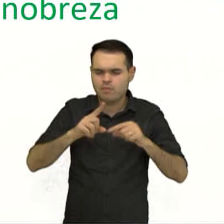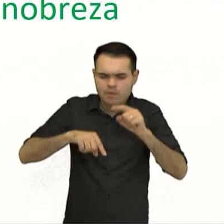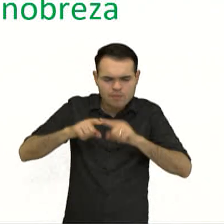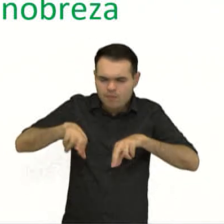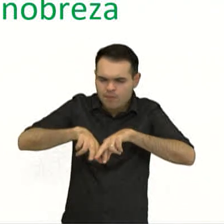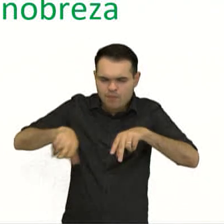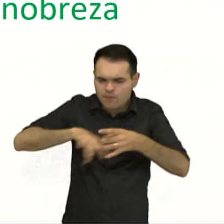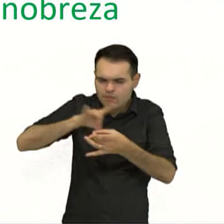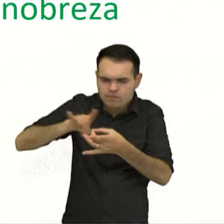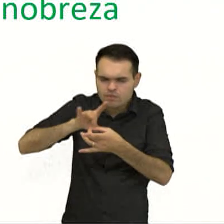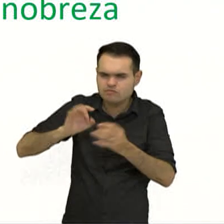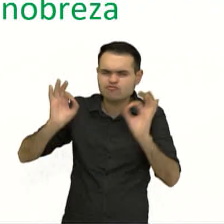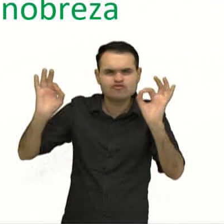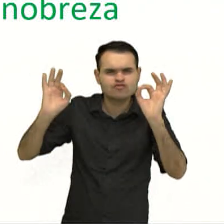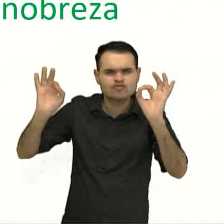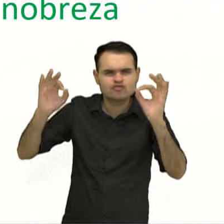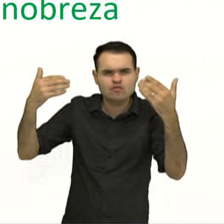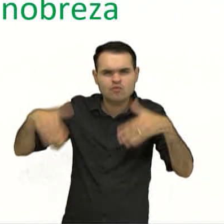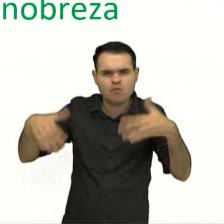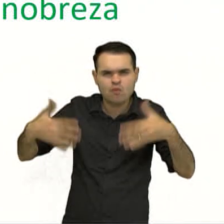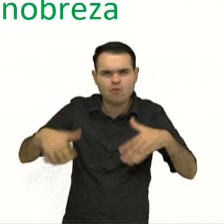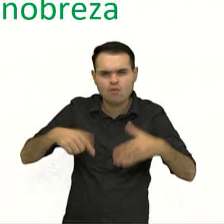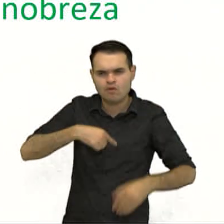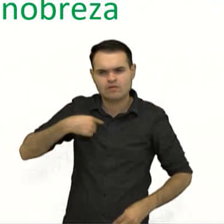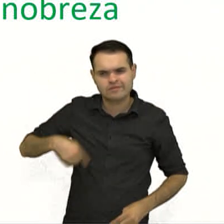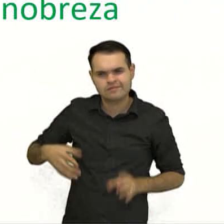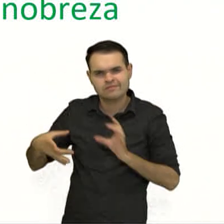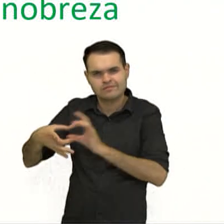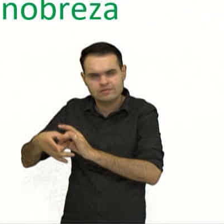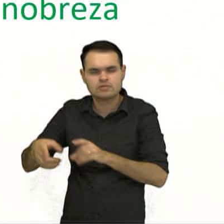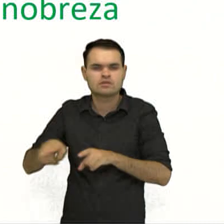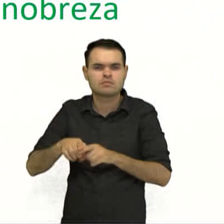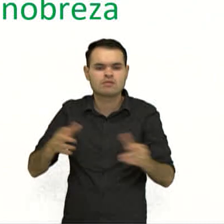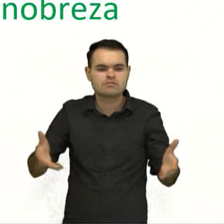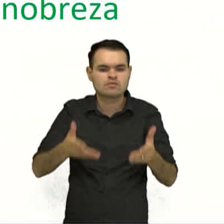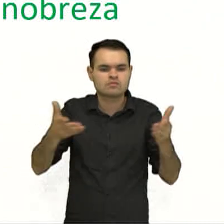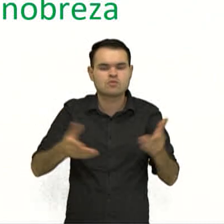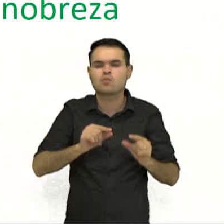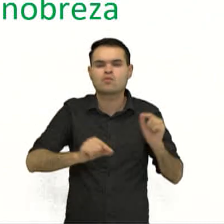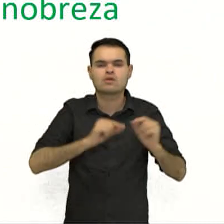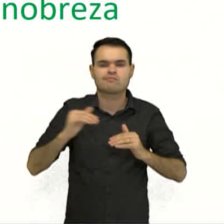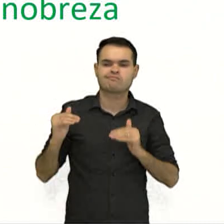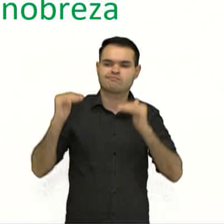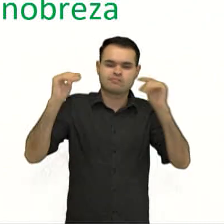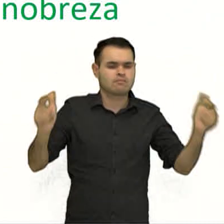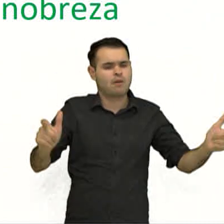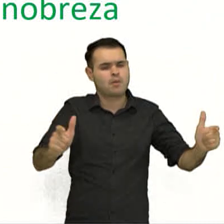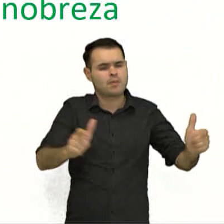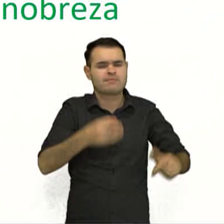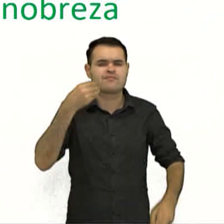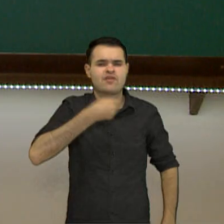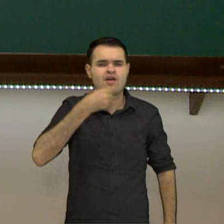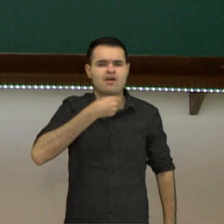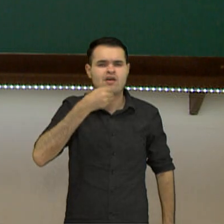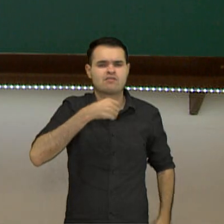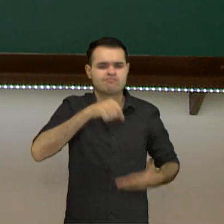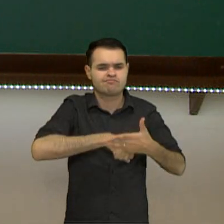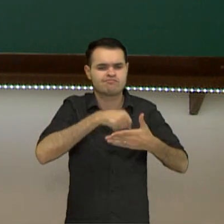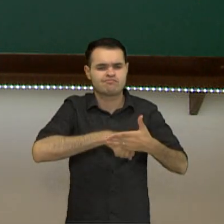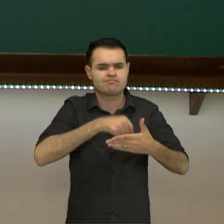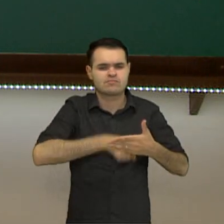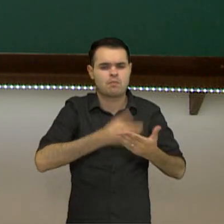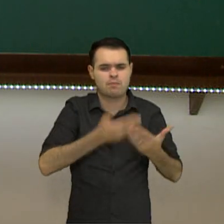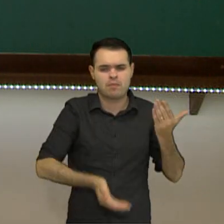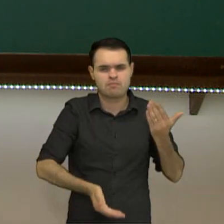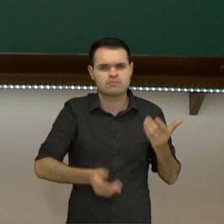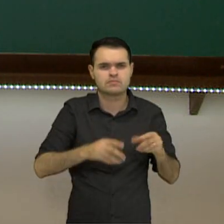e artigos de luxo oriental, e também contribuiu para o enfraquecimento da nobreza guerreira, que perdeu